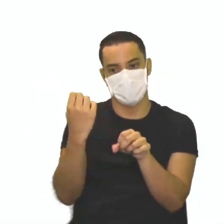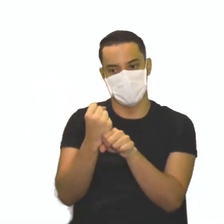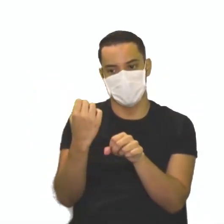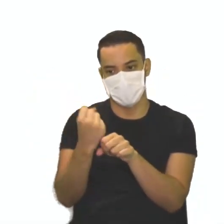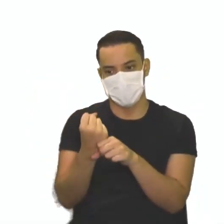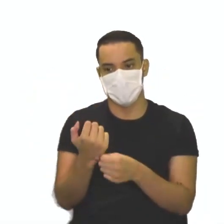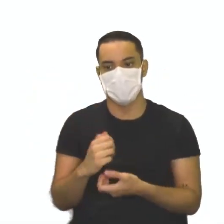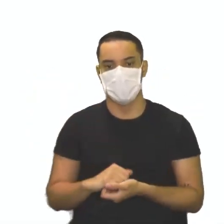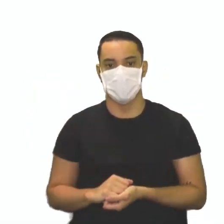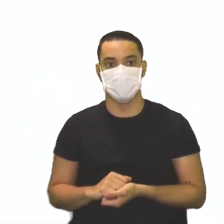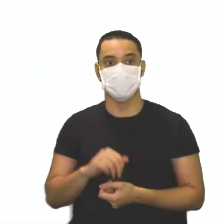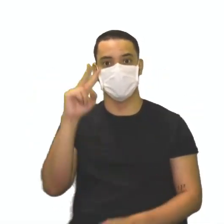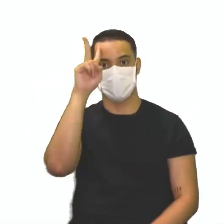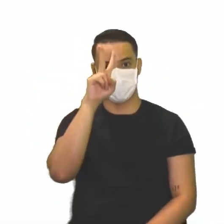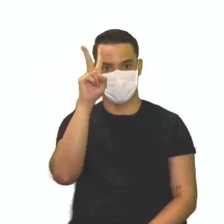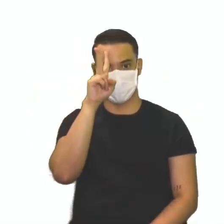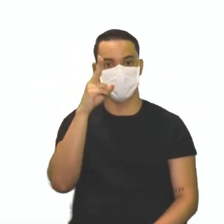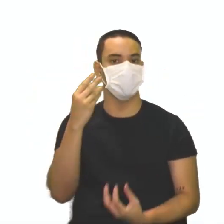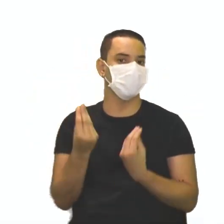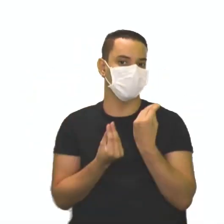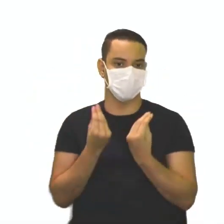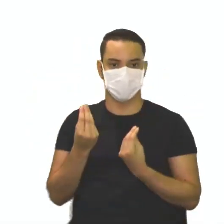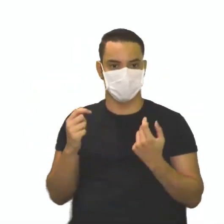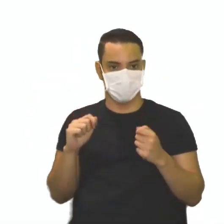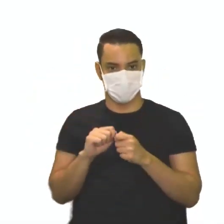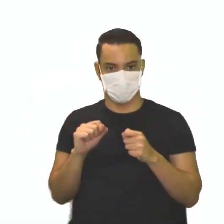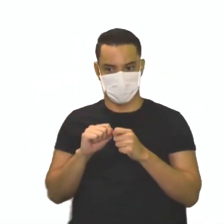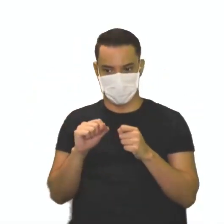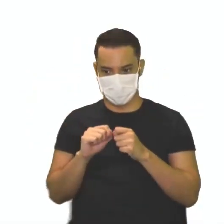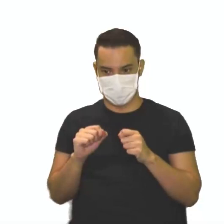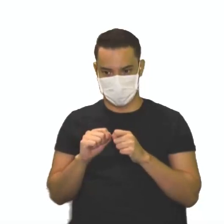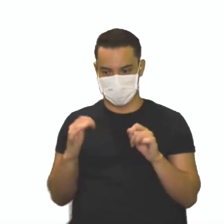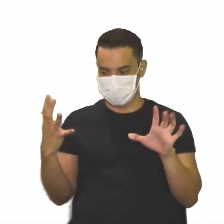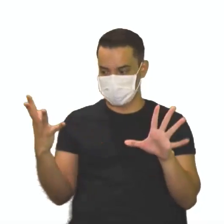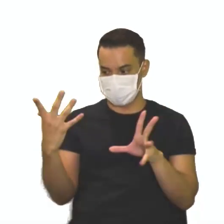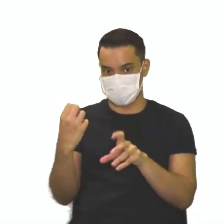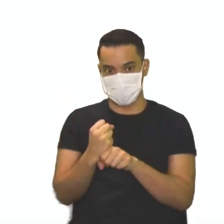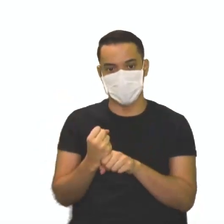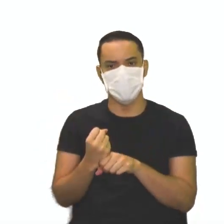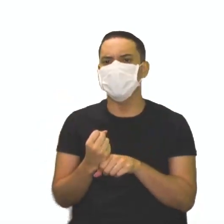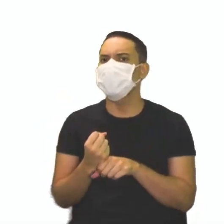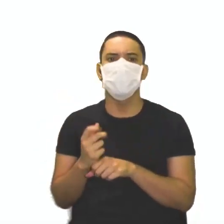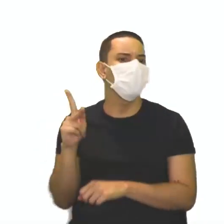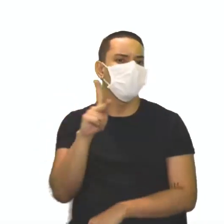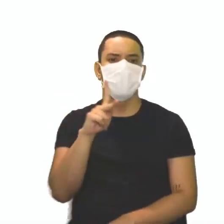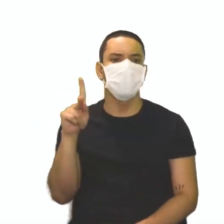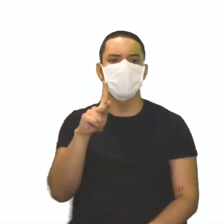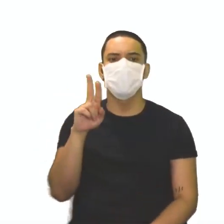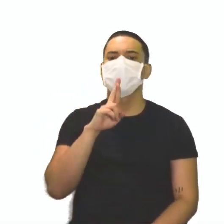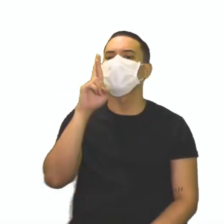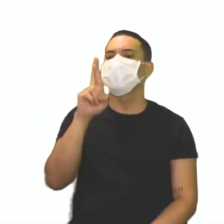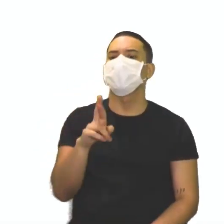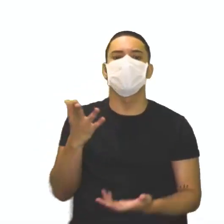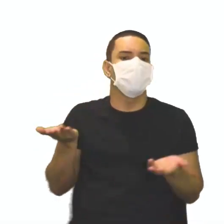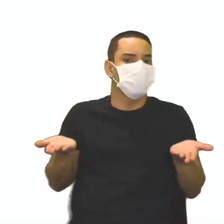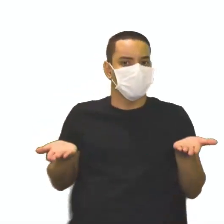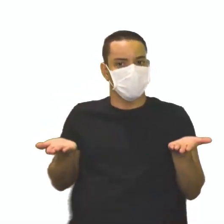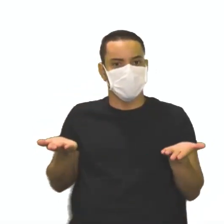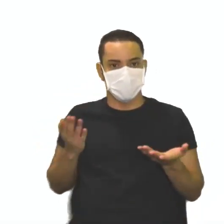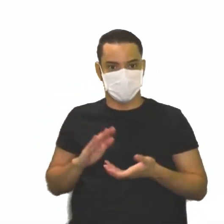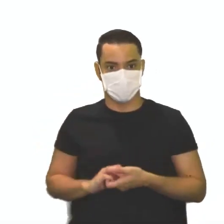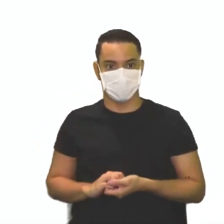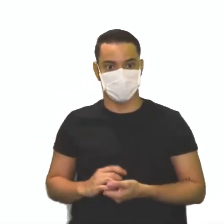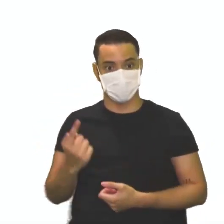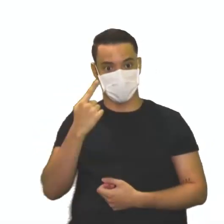pessoal. Lembrando aqui como é que eu faço para calcular o valor de N. Professora, que resposta é essa? Vamos analisar.